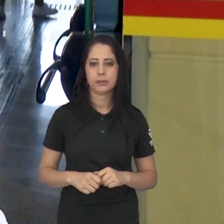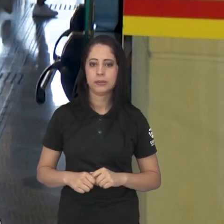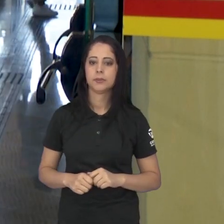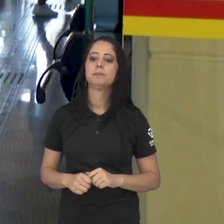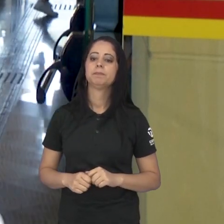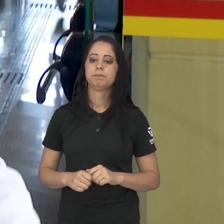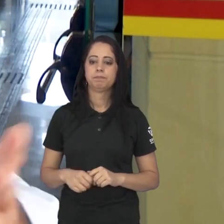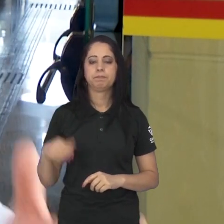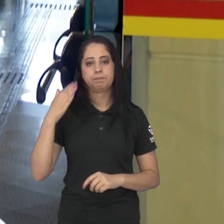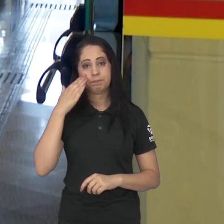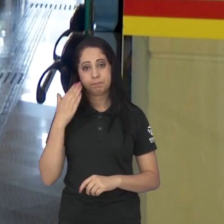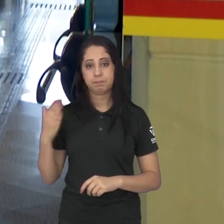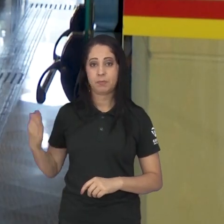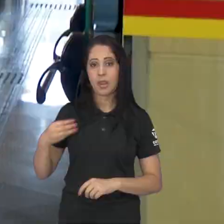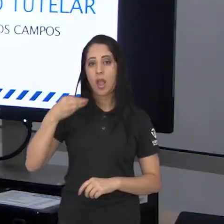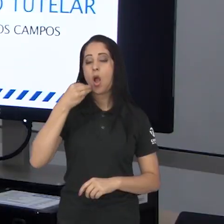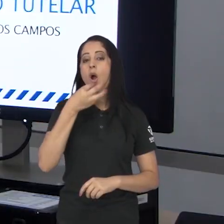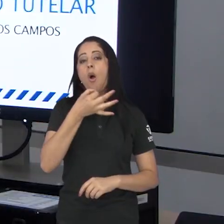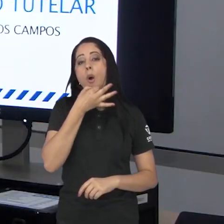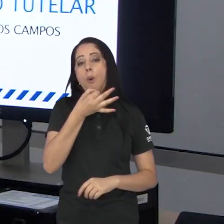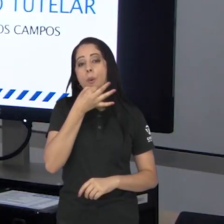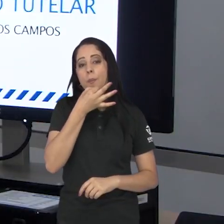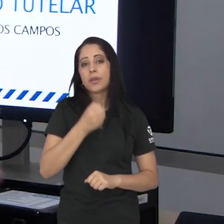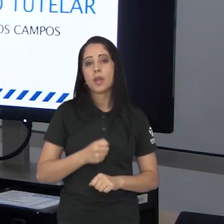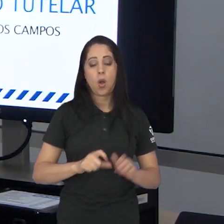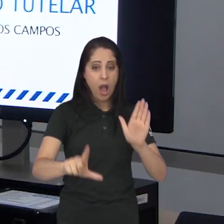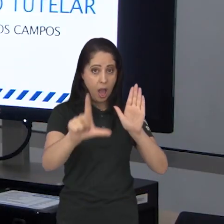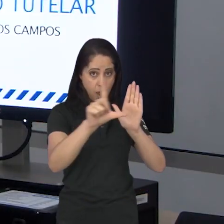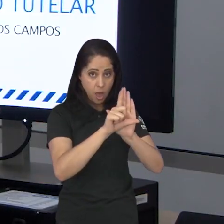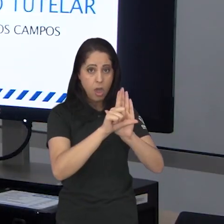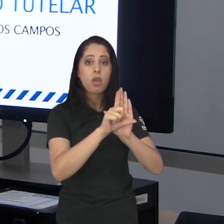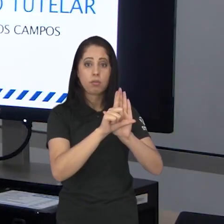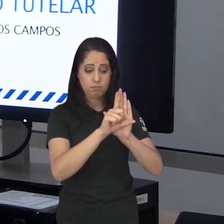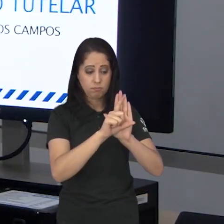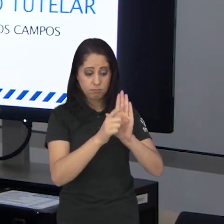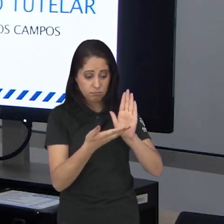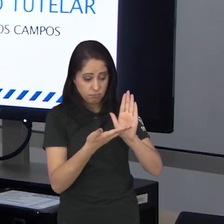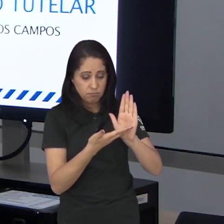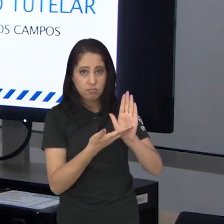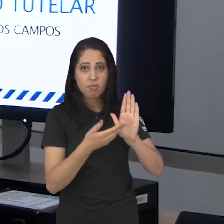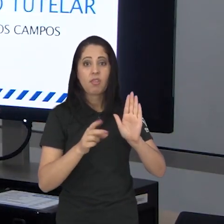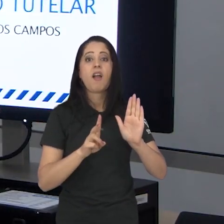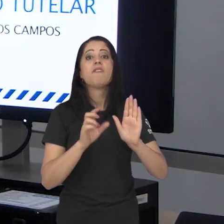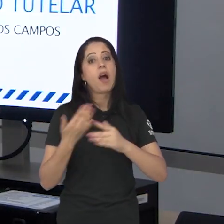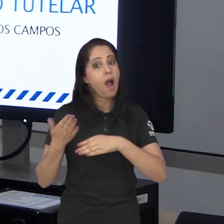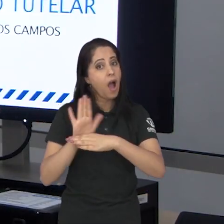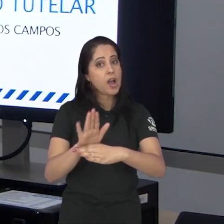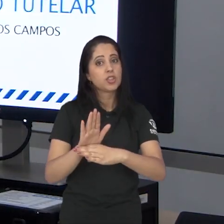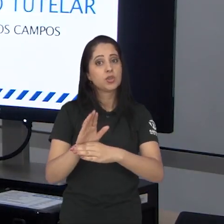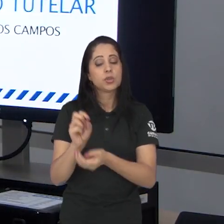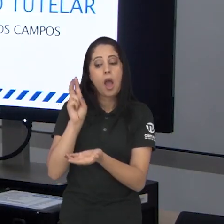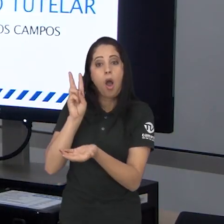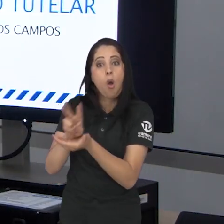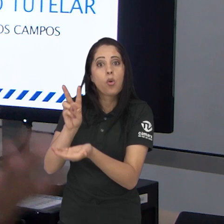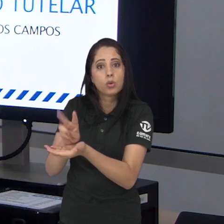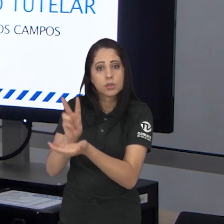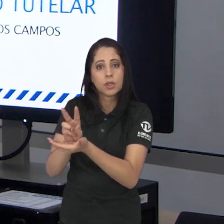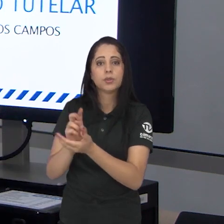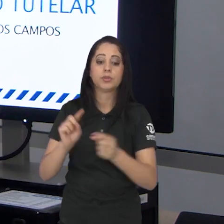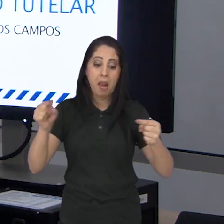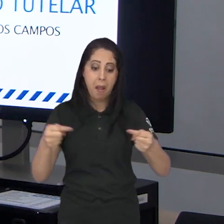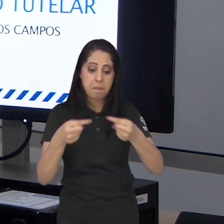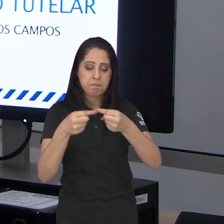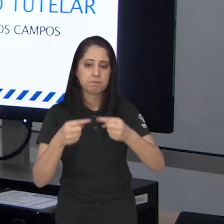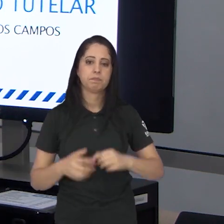principalmente utilizando-se das crianças. Para o conselheiro Marco Freire, a nova lei pode ajudar e fortalecer o trabalho